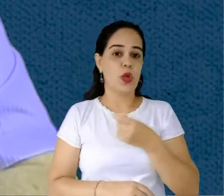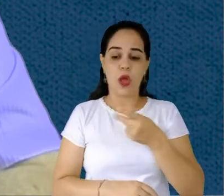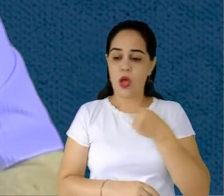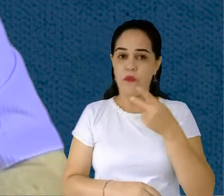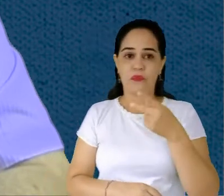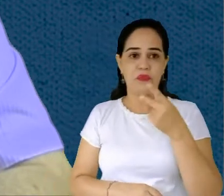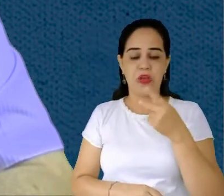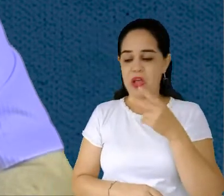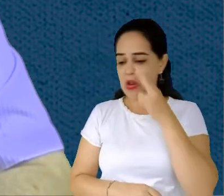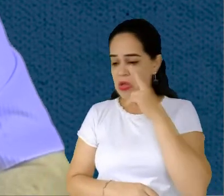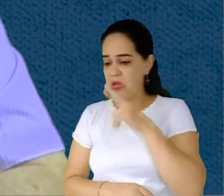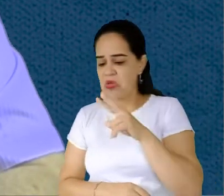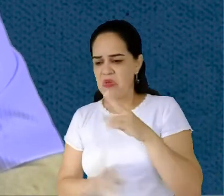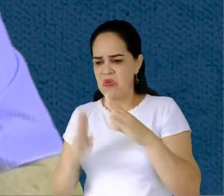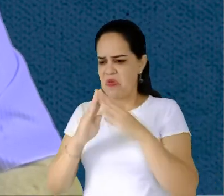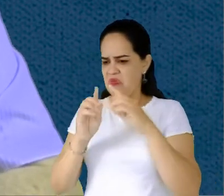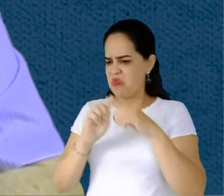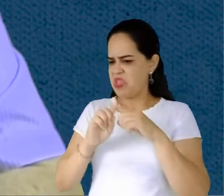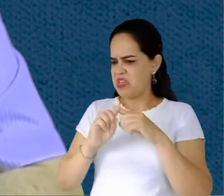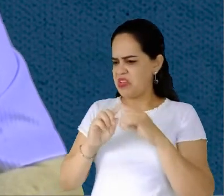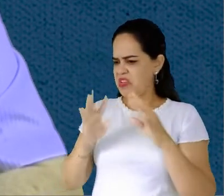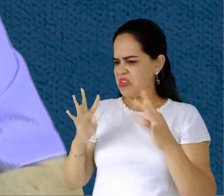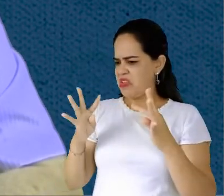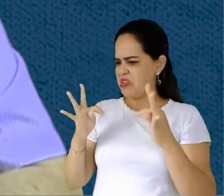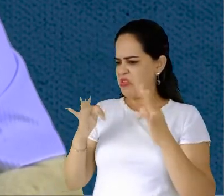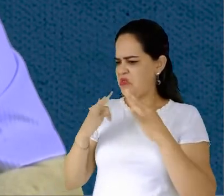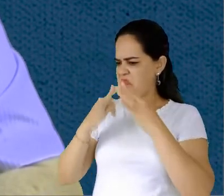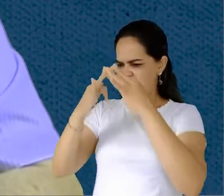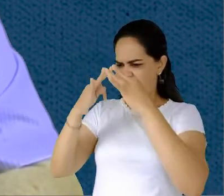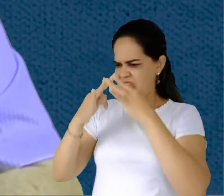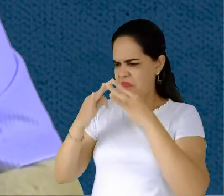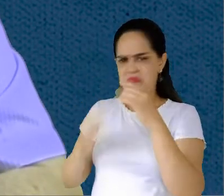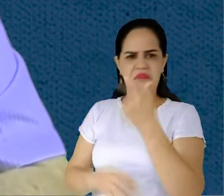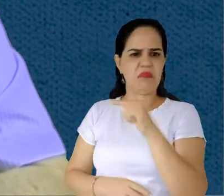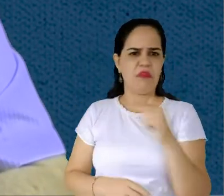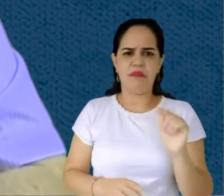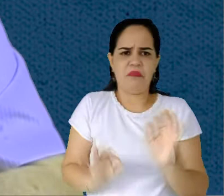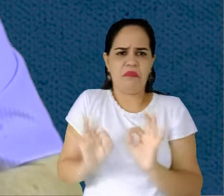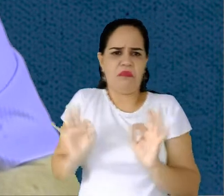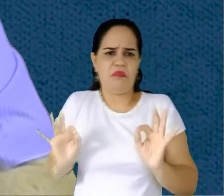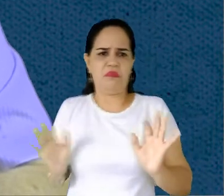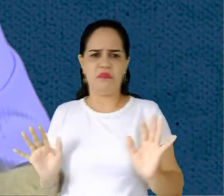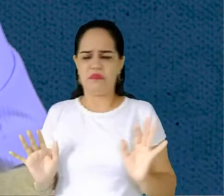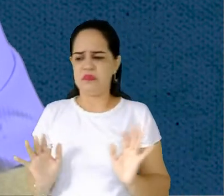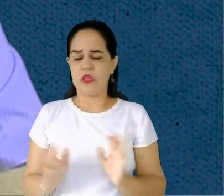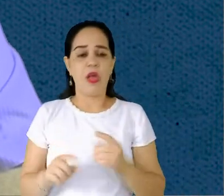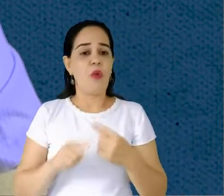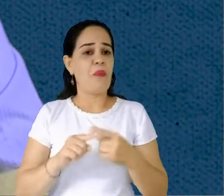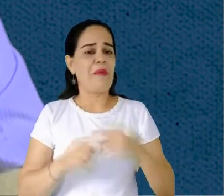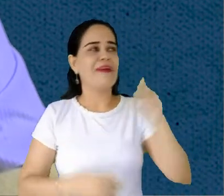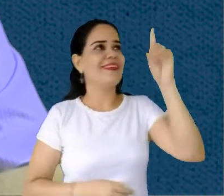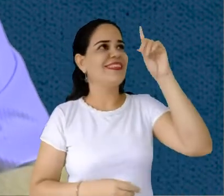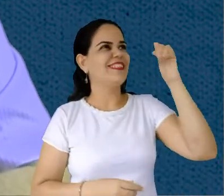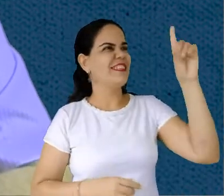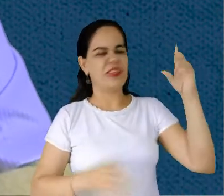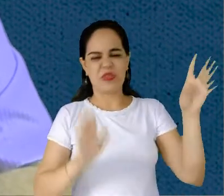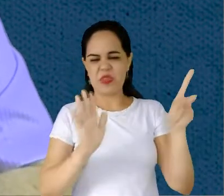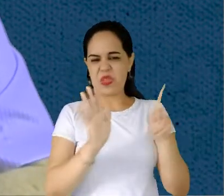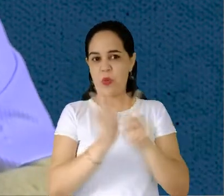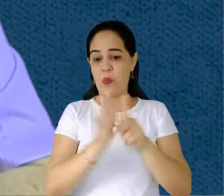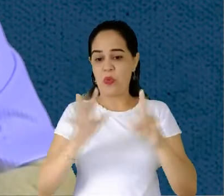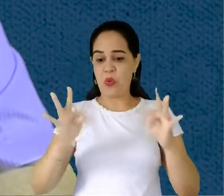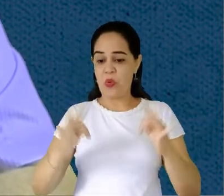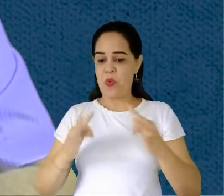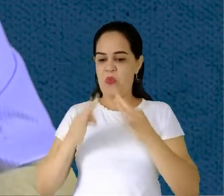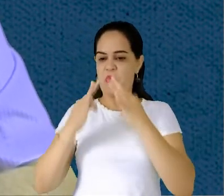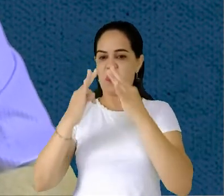E João diz que na cidade não viu nenhum templo, porque Deus é o